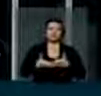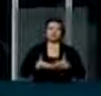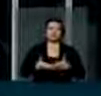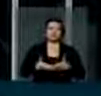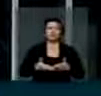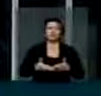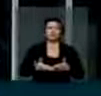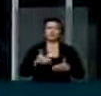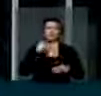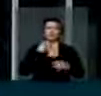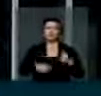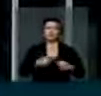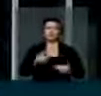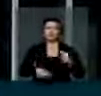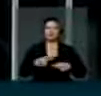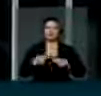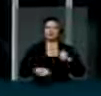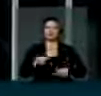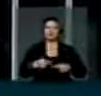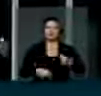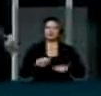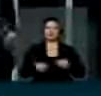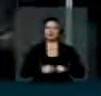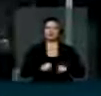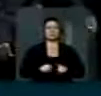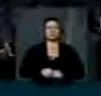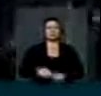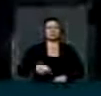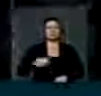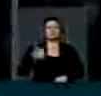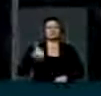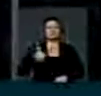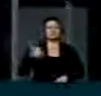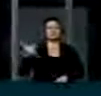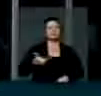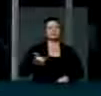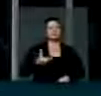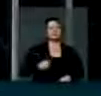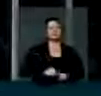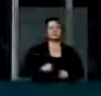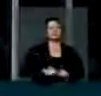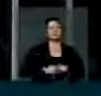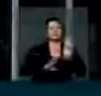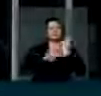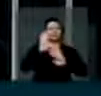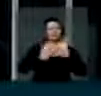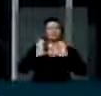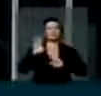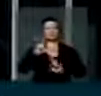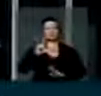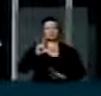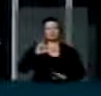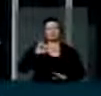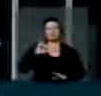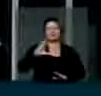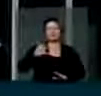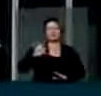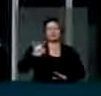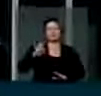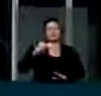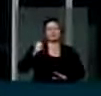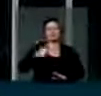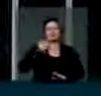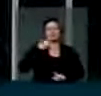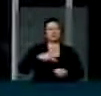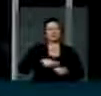para debater os impactos da 12ª rodada de licitações de petróleo e gás da Agência